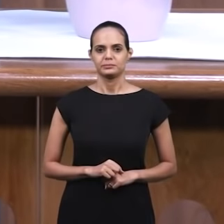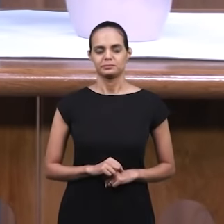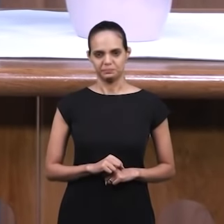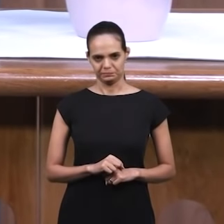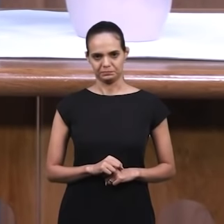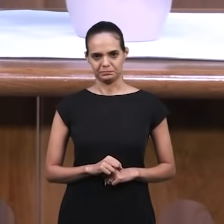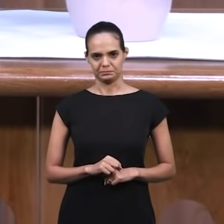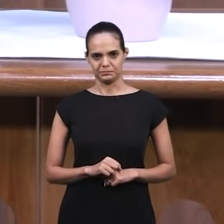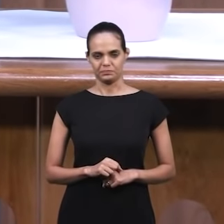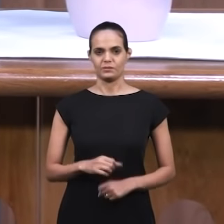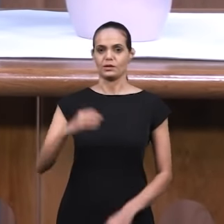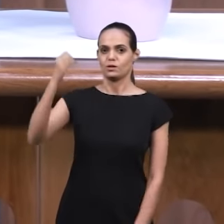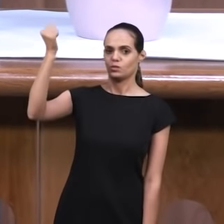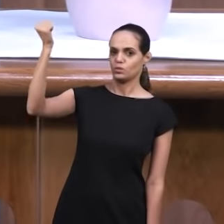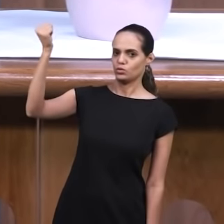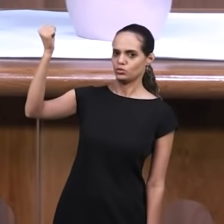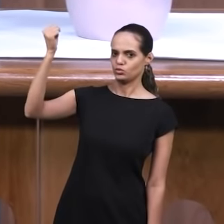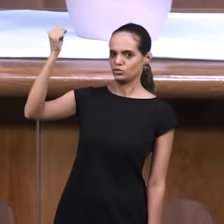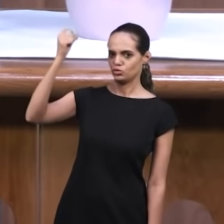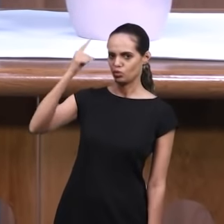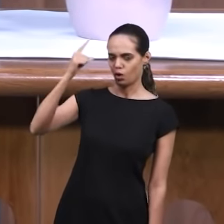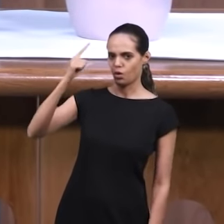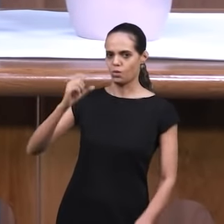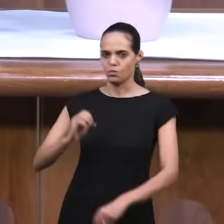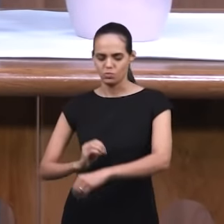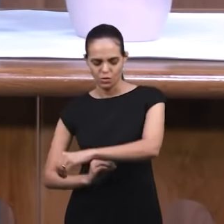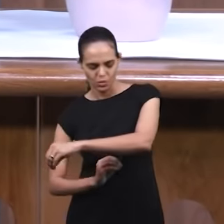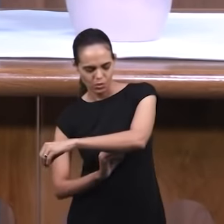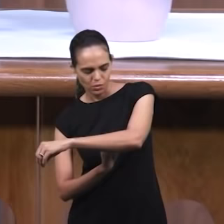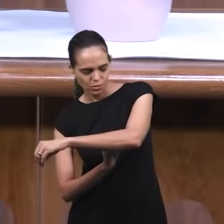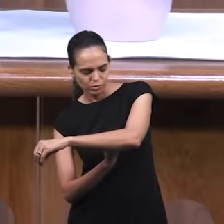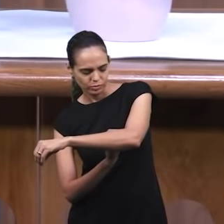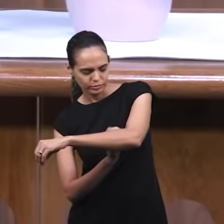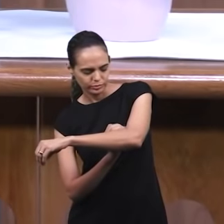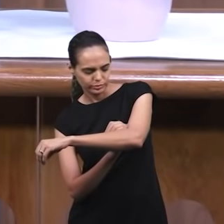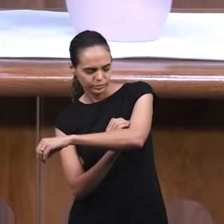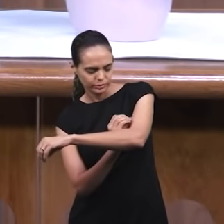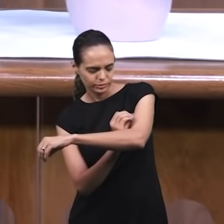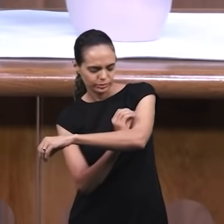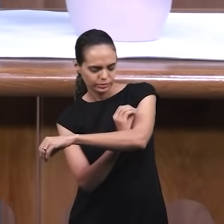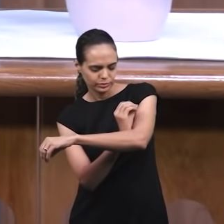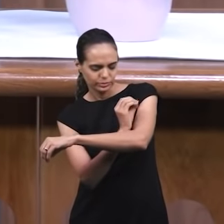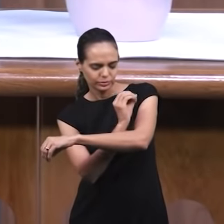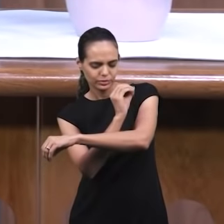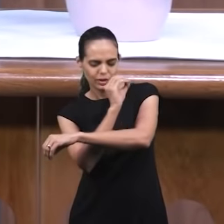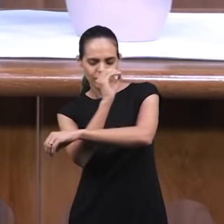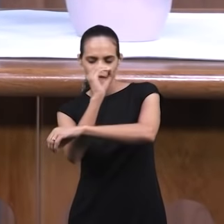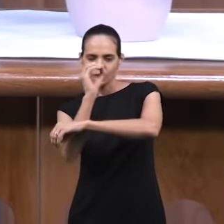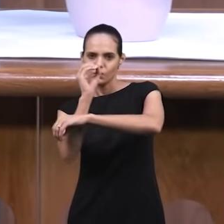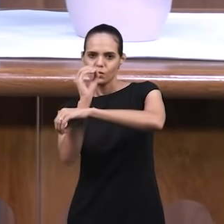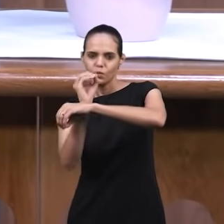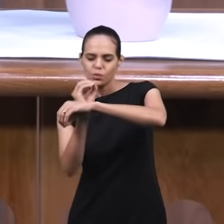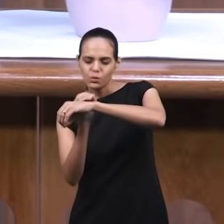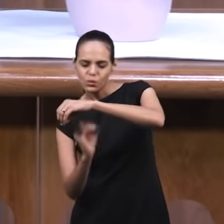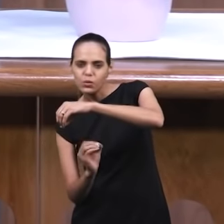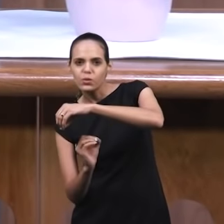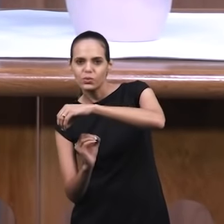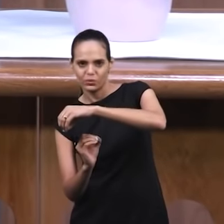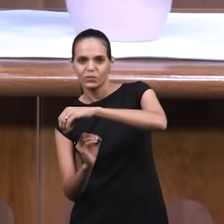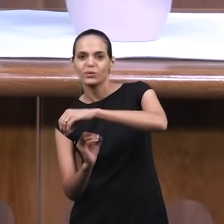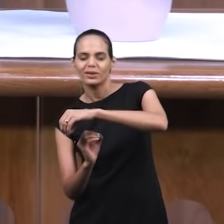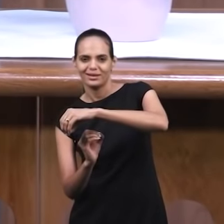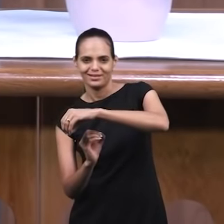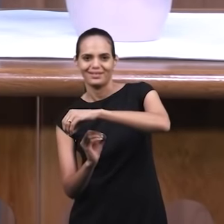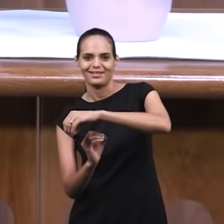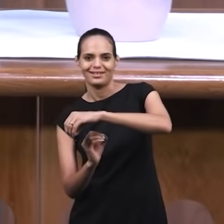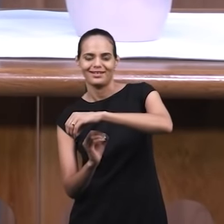"desde o nascimento do sol até ao ocaso". Ocaso quer dizer até ao pôr do